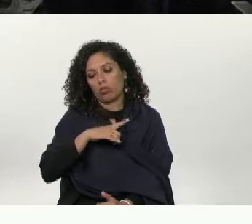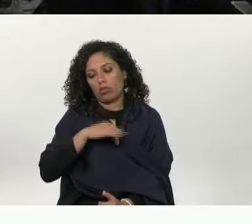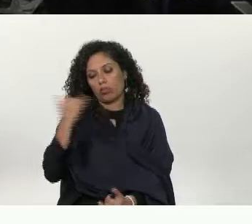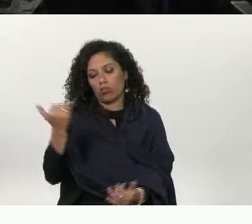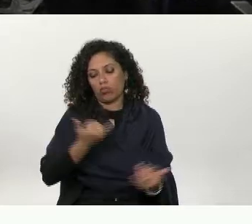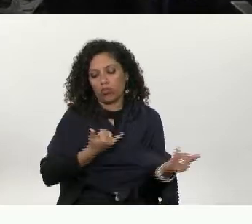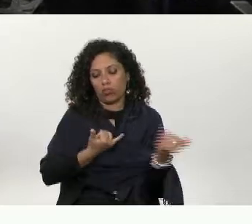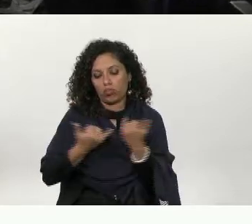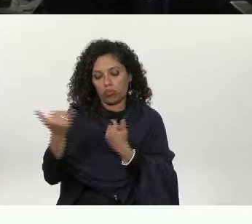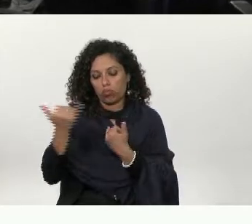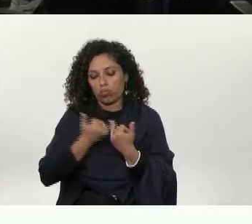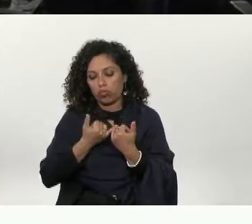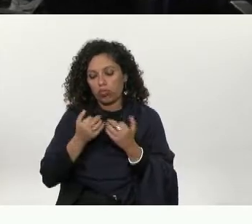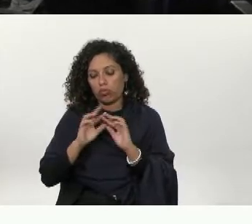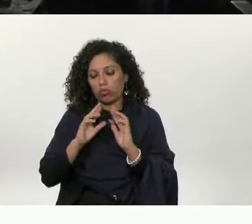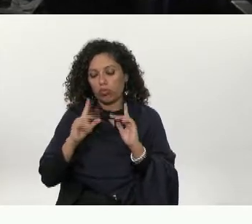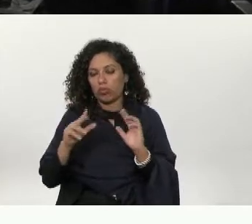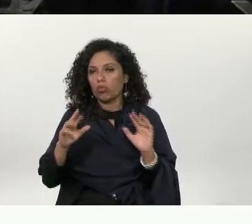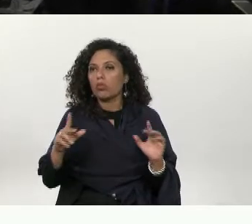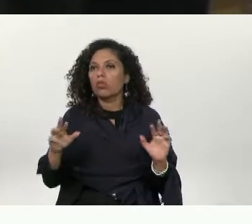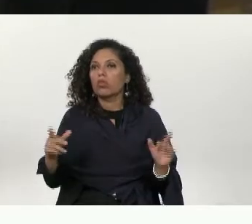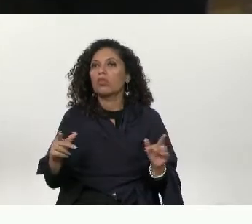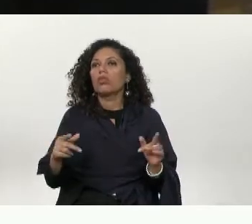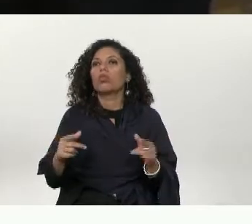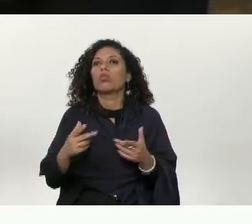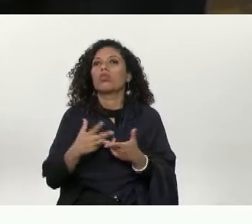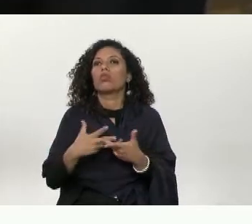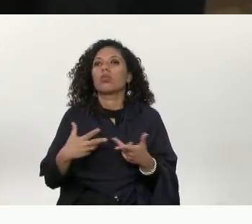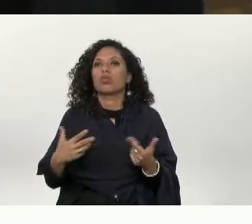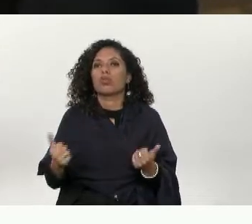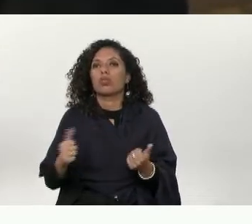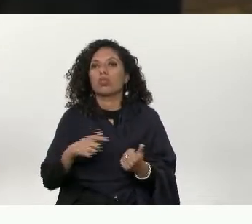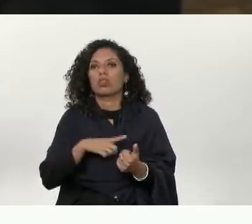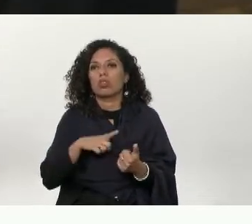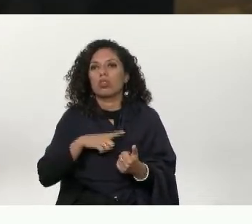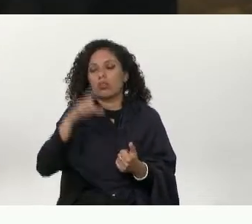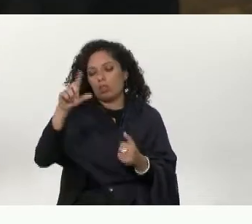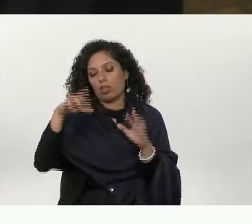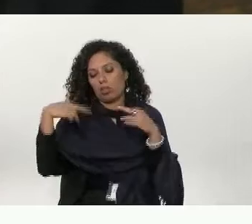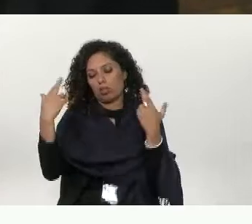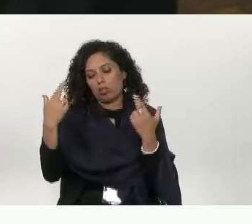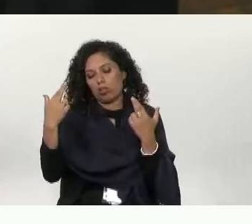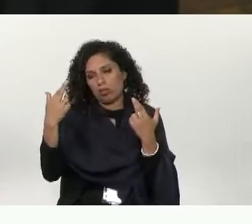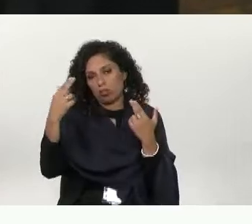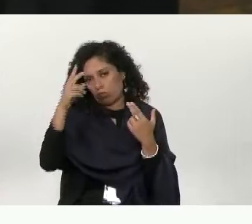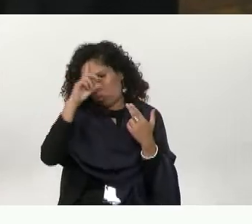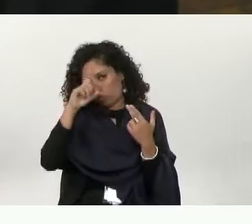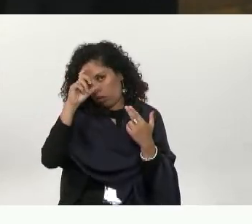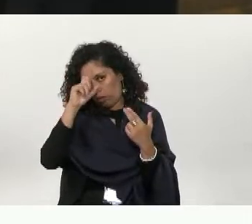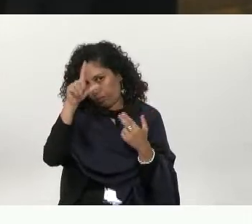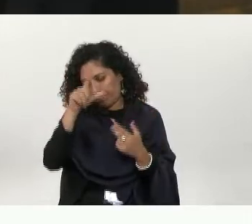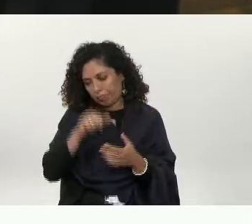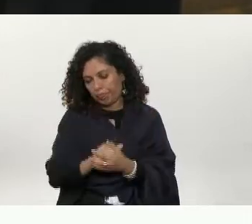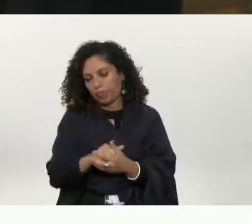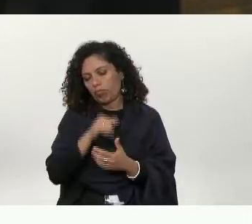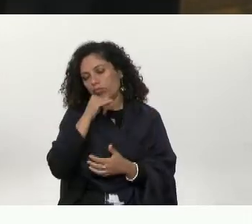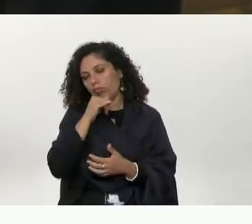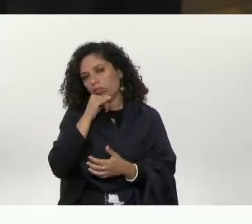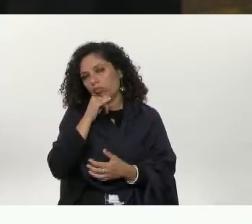denúncias de alguns fatos ocorridos na maternidade. Tipo assim,